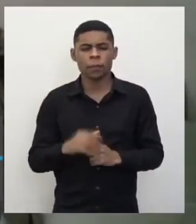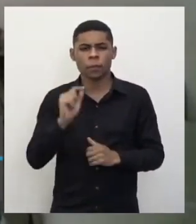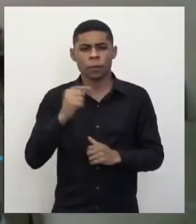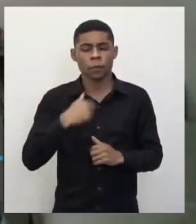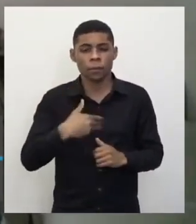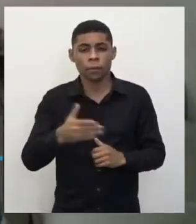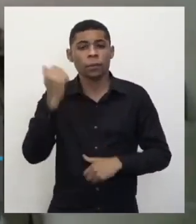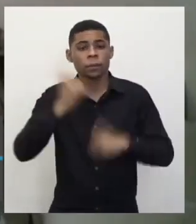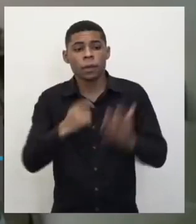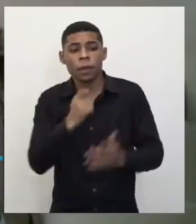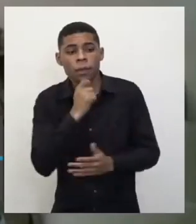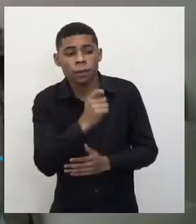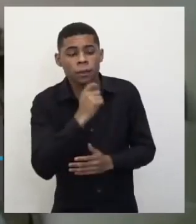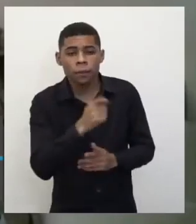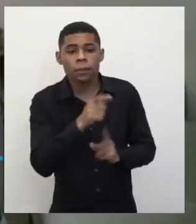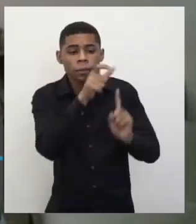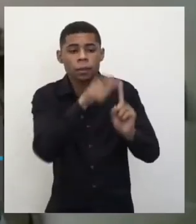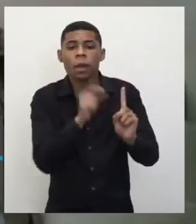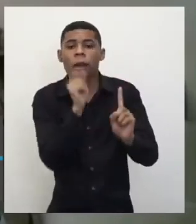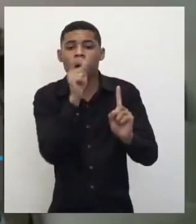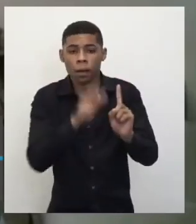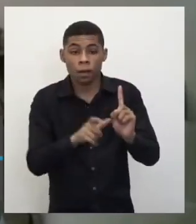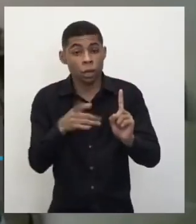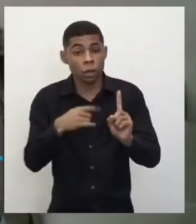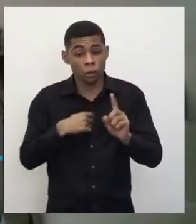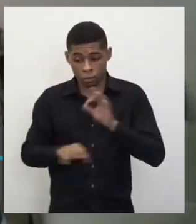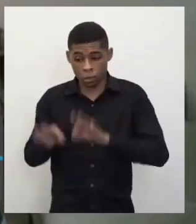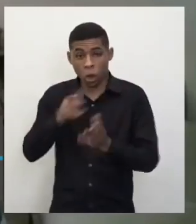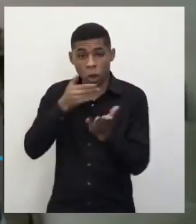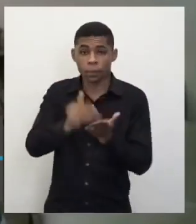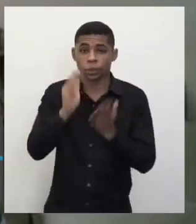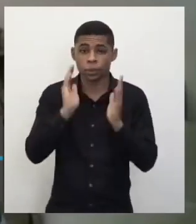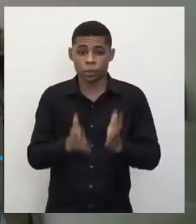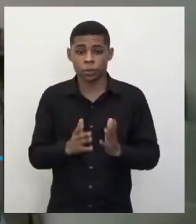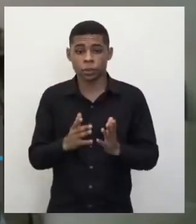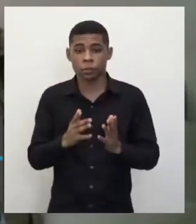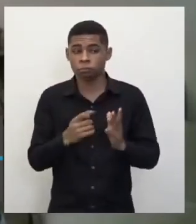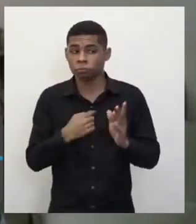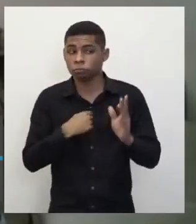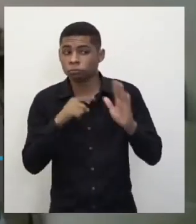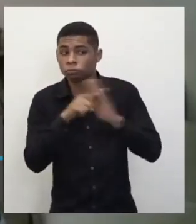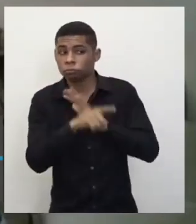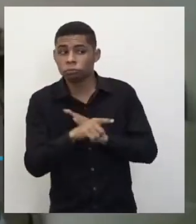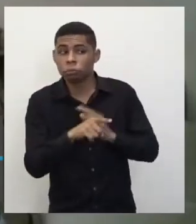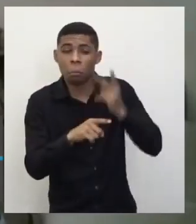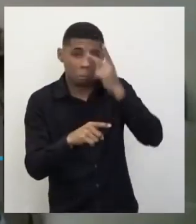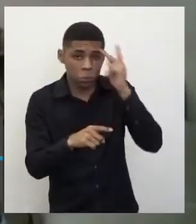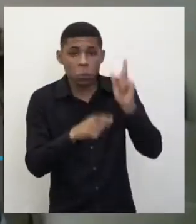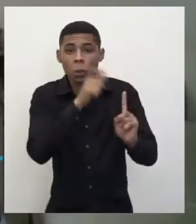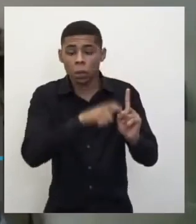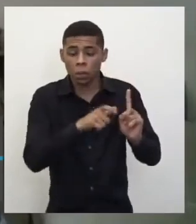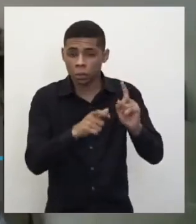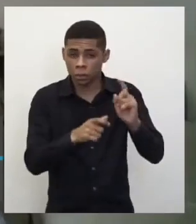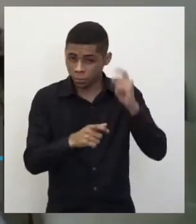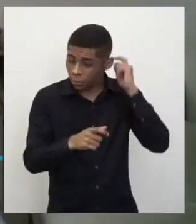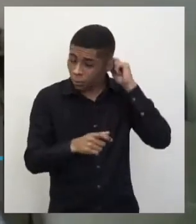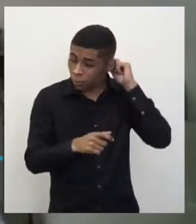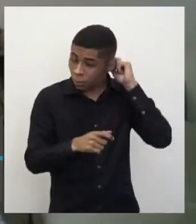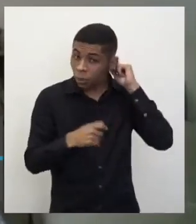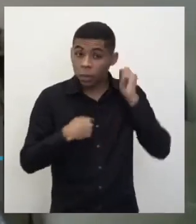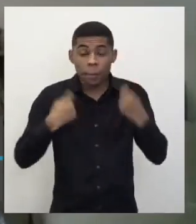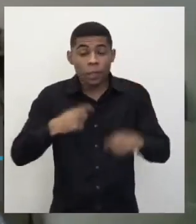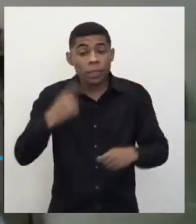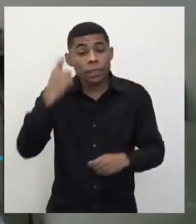quem eu vou entrevistar, eu já estou fazendo um roteiro aí, um planejamento, né? Quem eu vou entrevistar? Então, para eu entrevistar tal pessoa, eu preciso